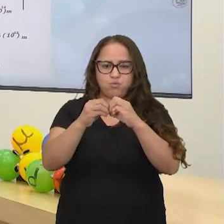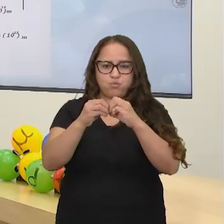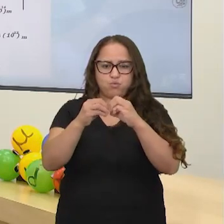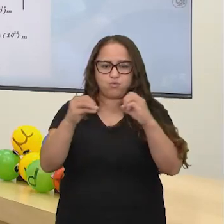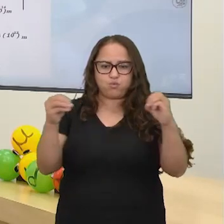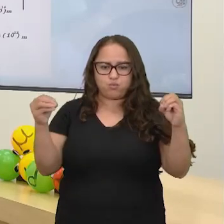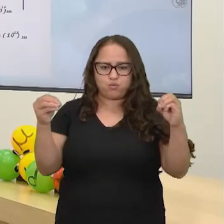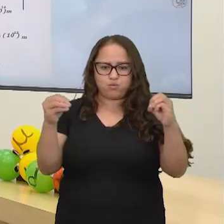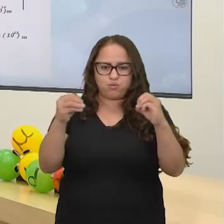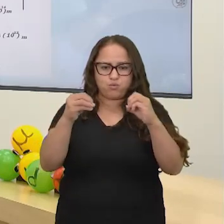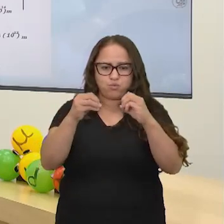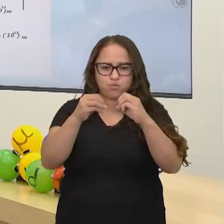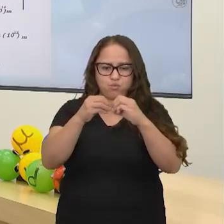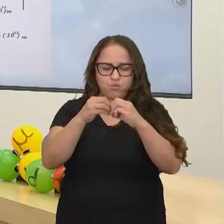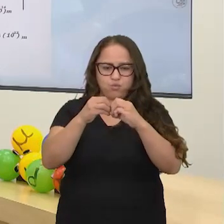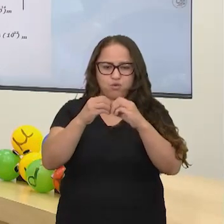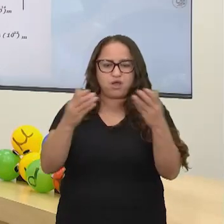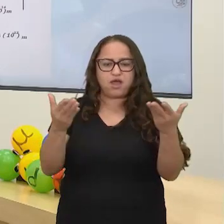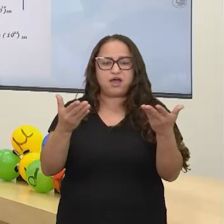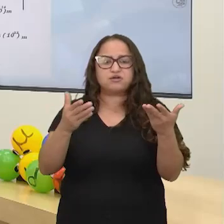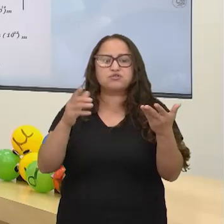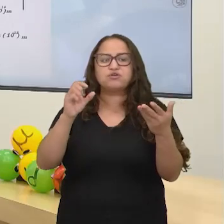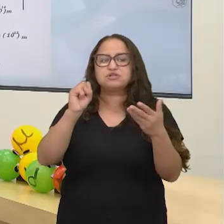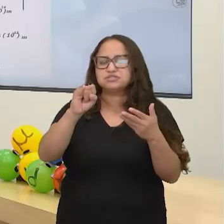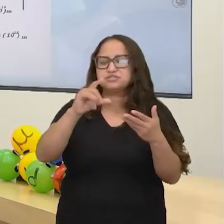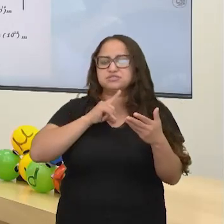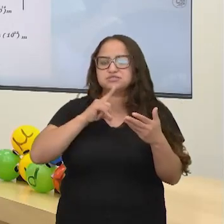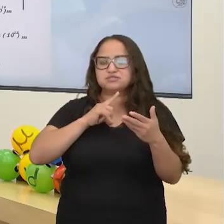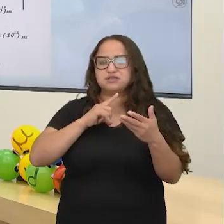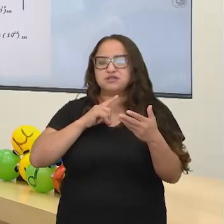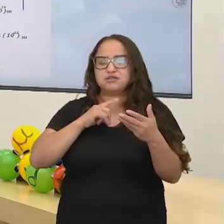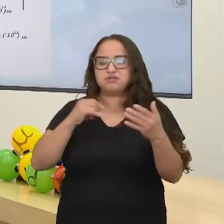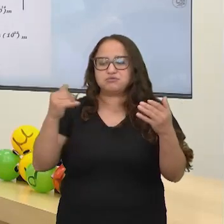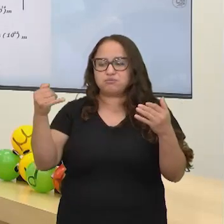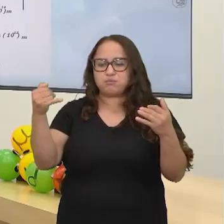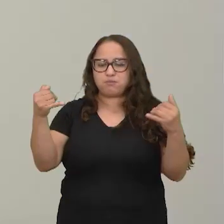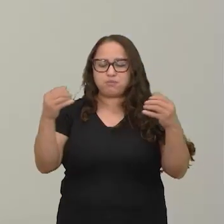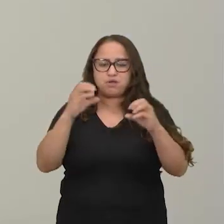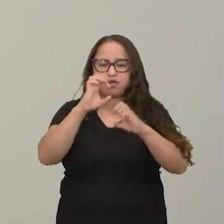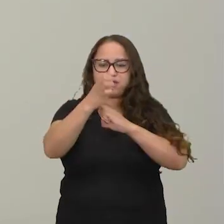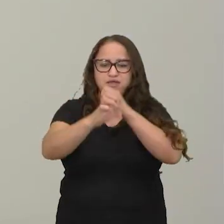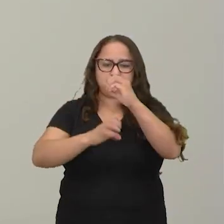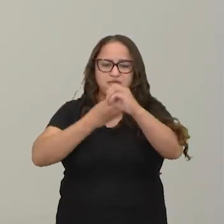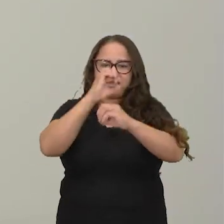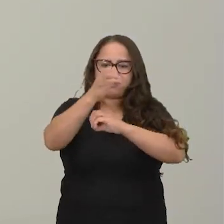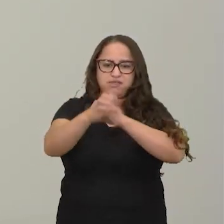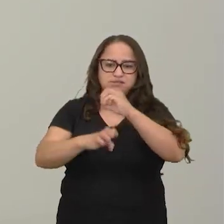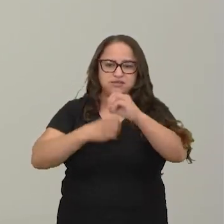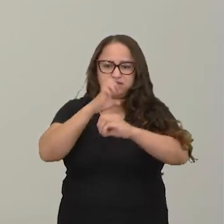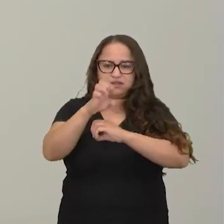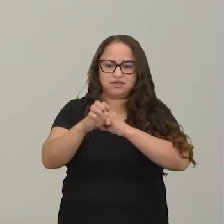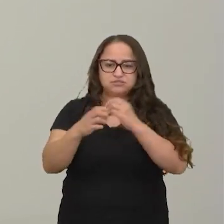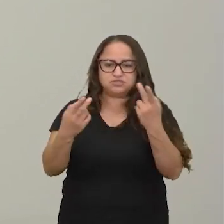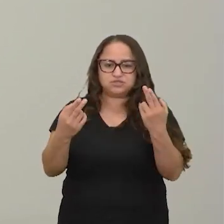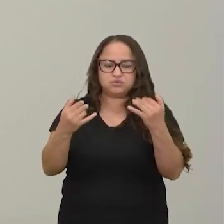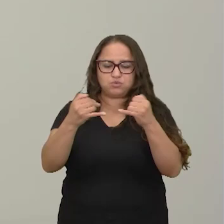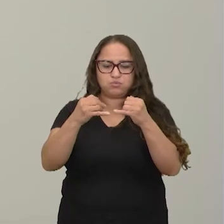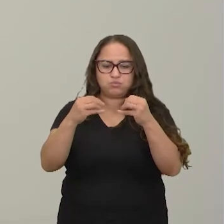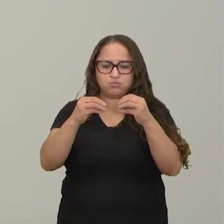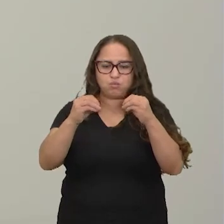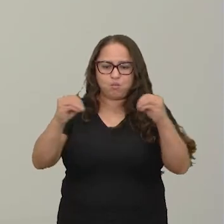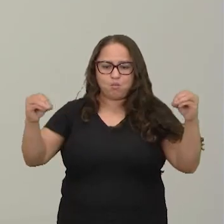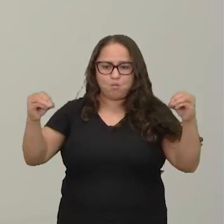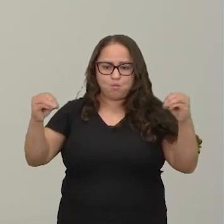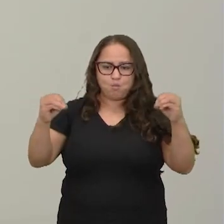coulombiana. Beleza? Agora, se eu colocar aqui dois elétrons, cargas sinais iguais, repulsão, né?